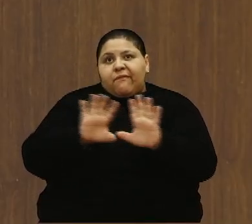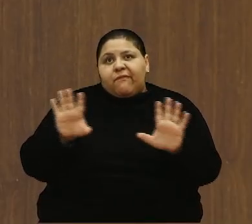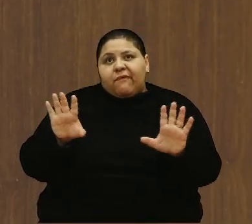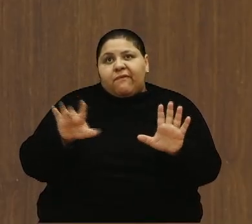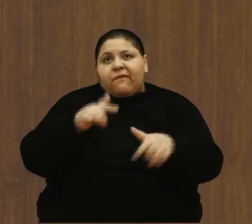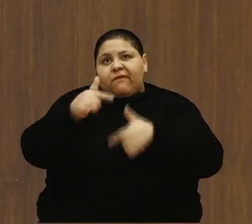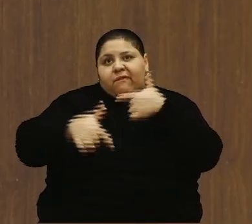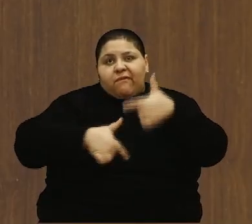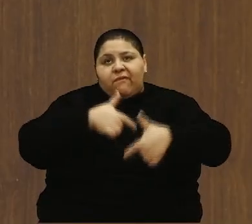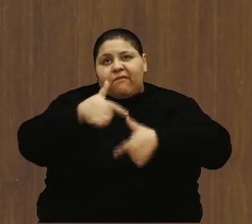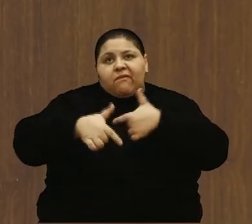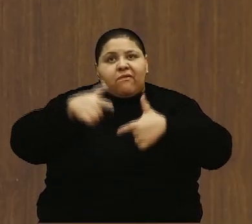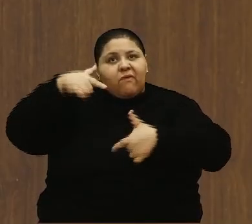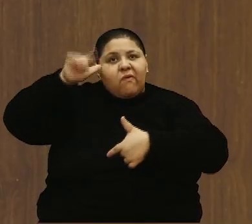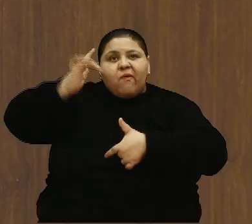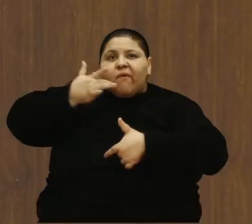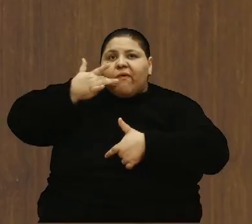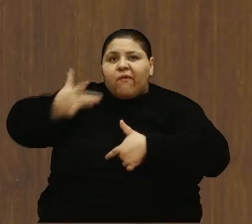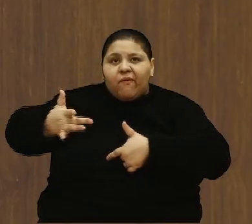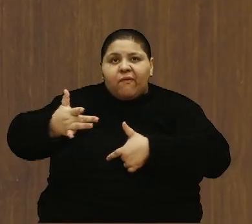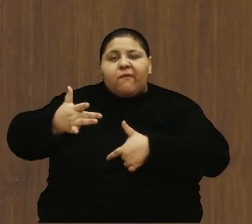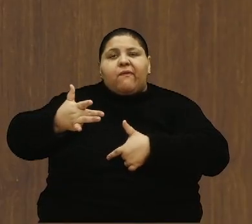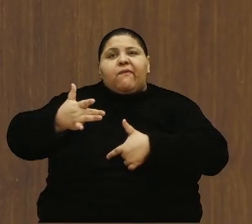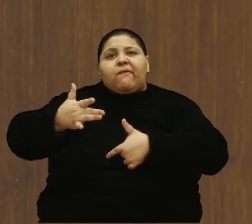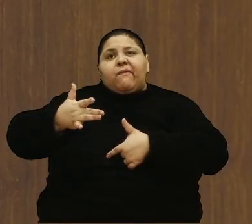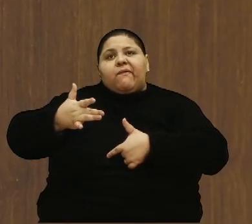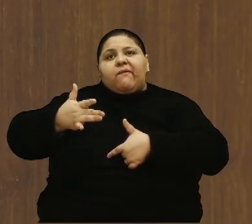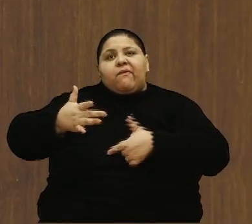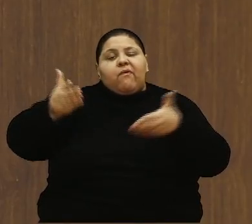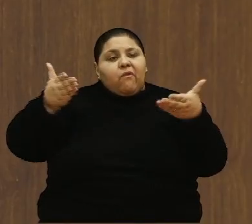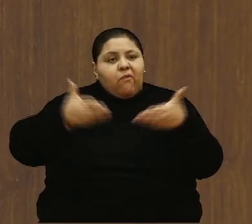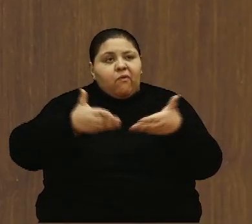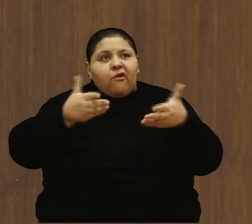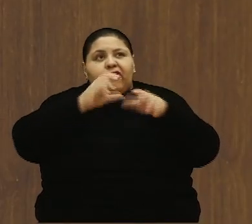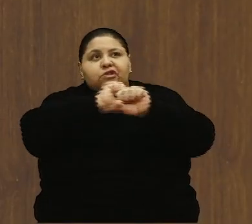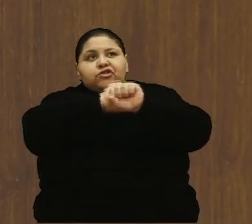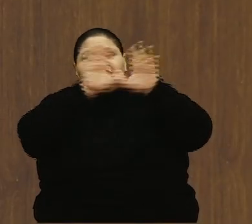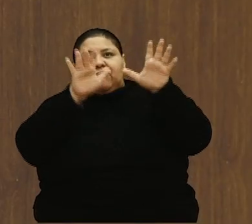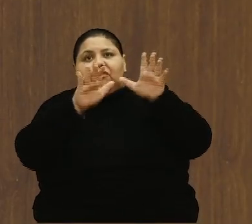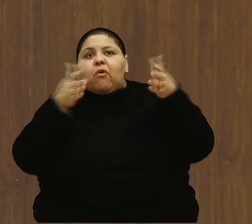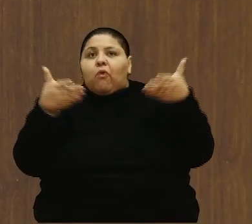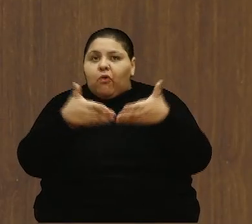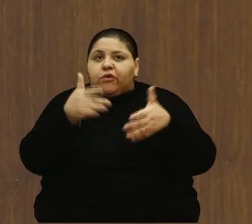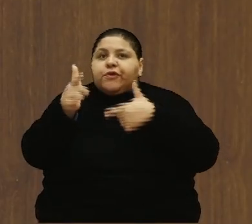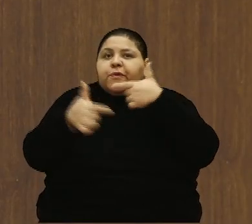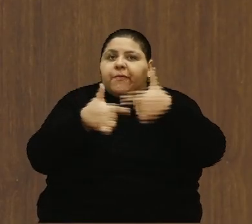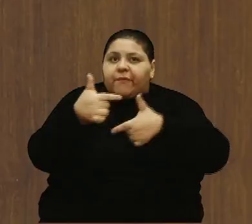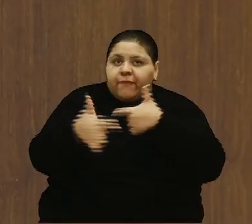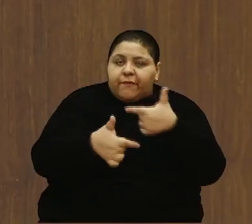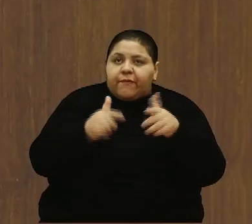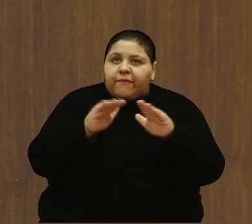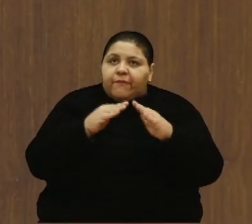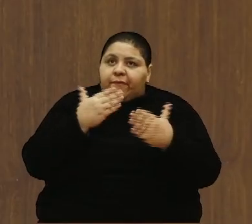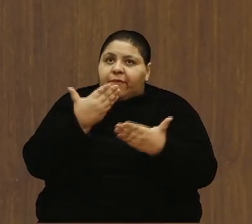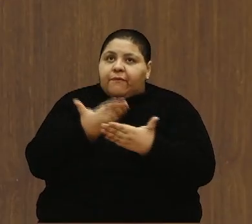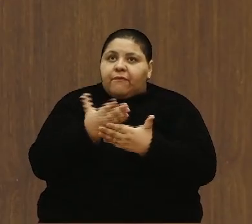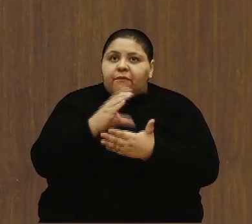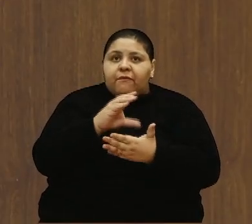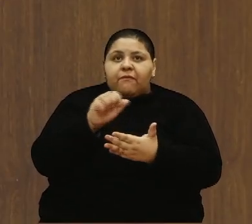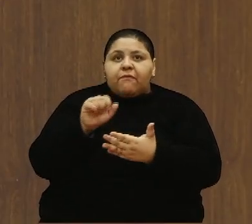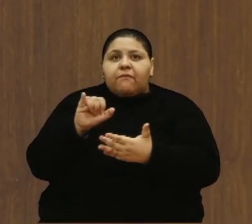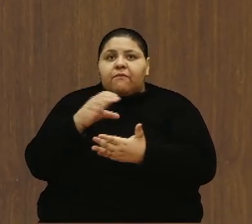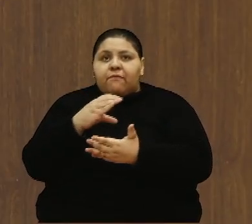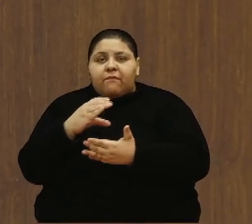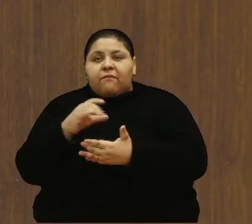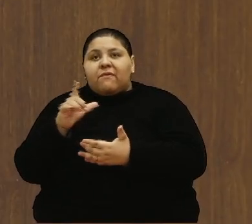serviço deles está muito... Ontem de tarde estavam lá, hoje de manhã estavam lá, na escola, lá no CAIP. Então,